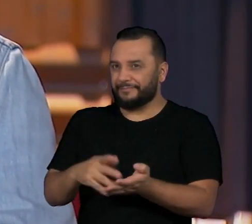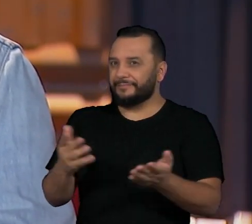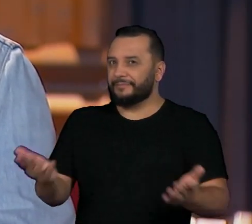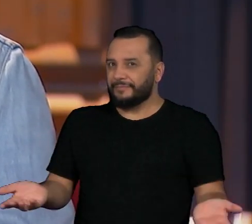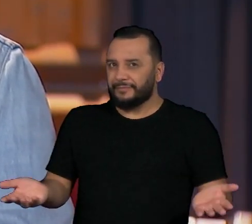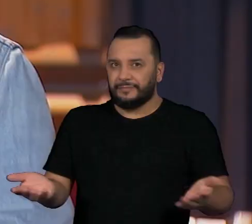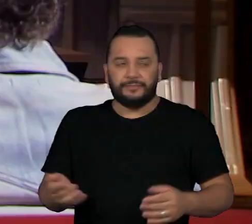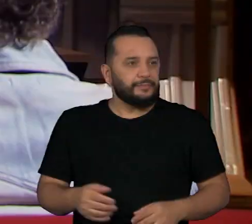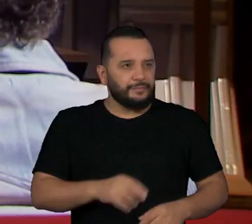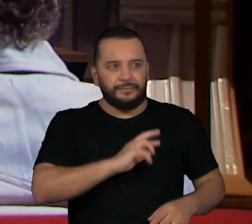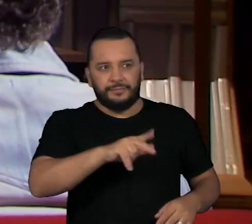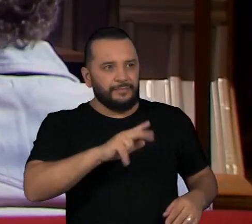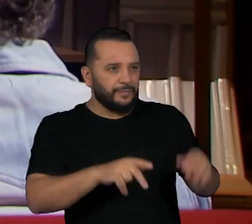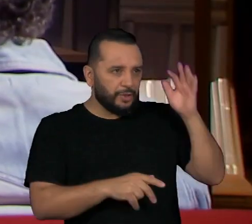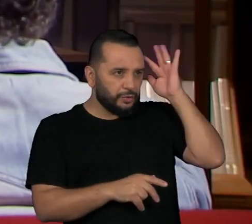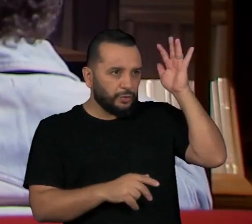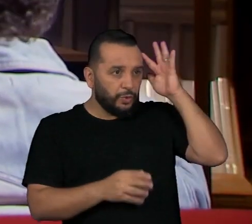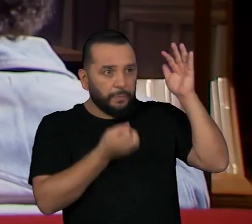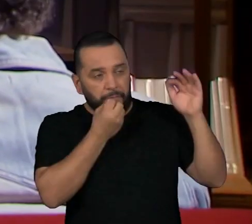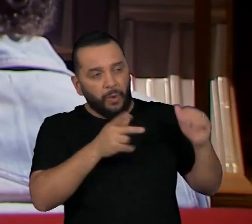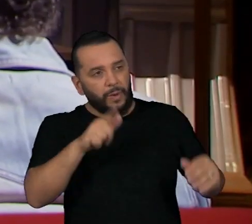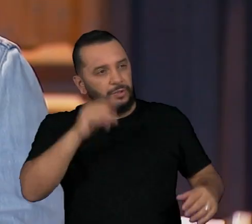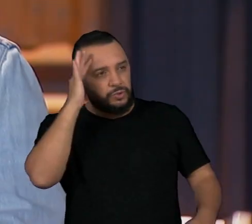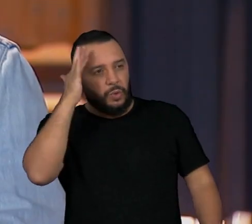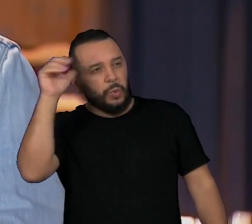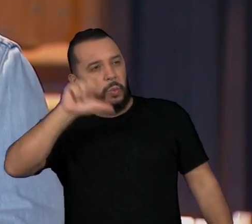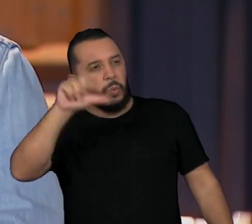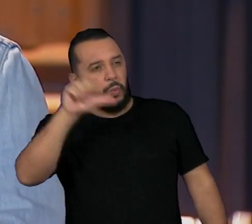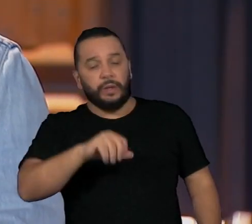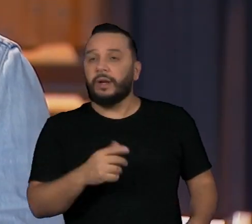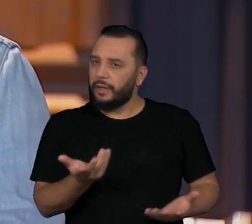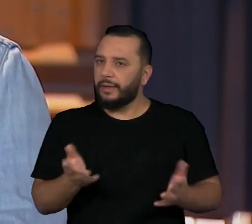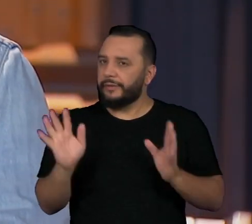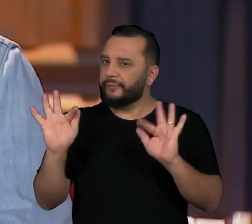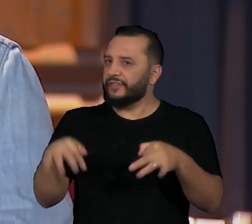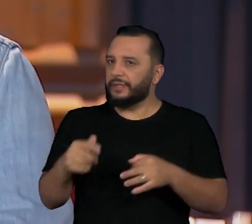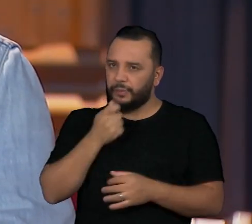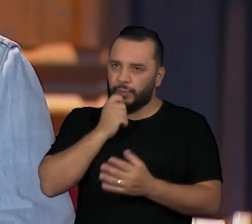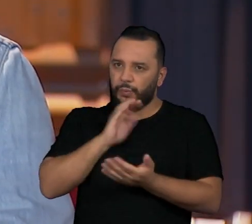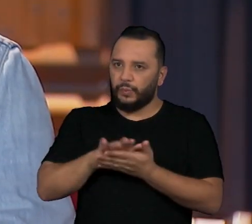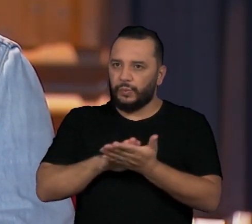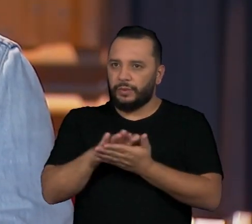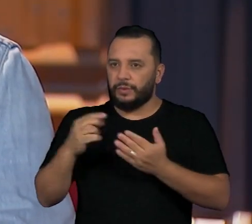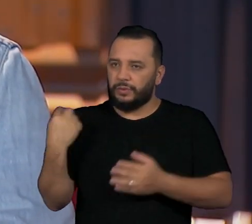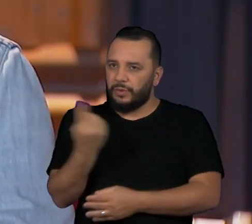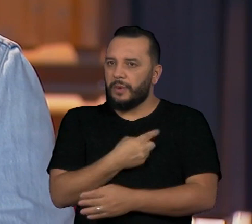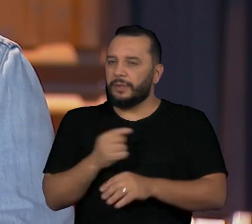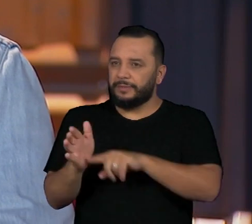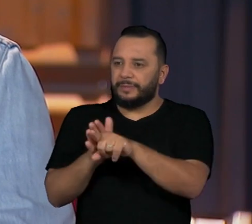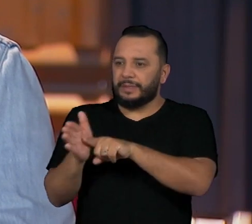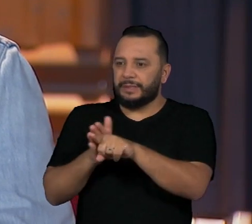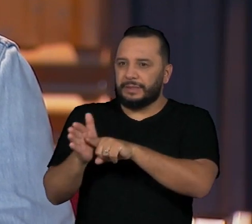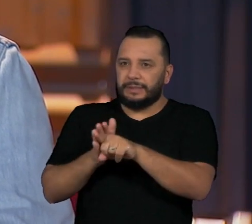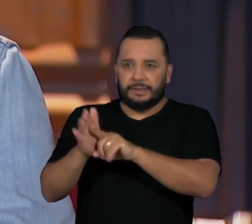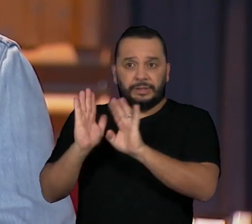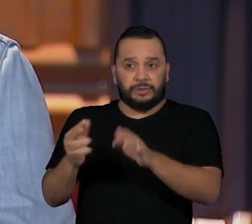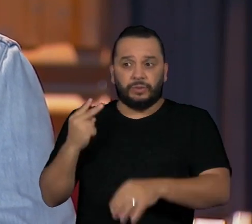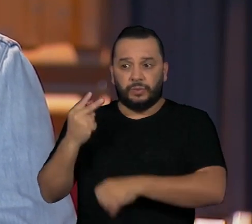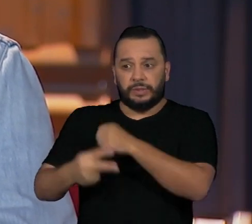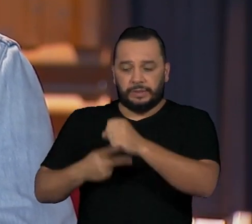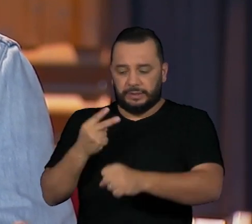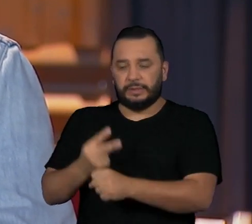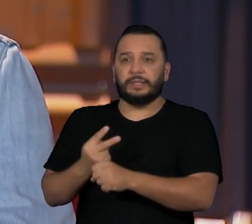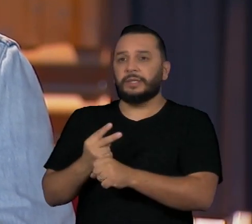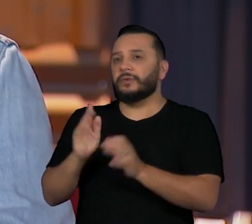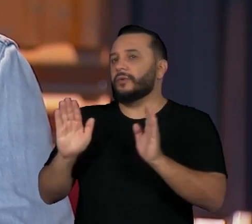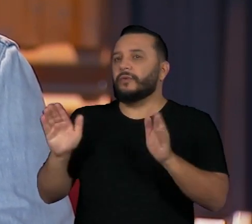Não foi um sonho, né? Foi um pesadelo. Um pesadelo, né? Que ainda não terminou. E muito da pesquisa nos últimos 2 anos tem